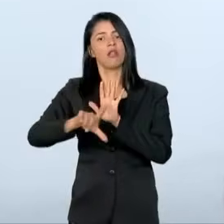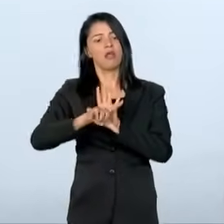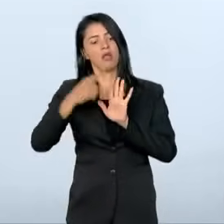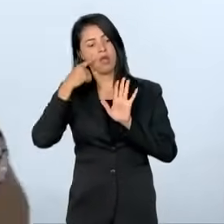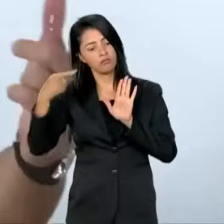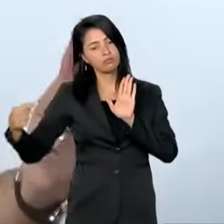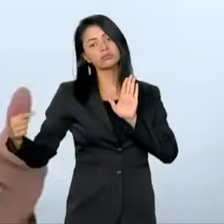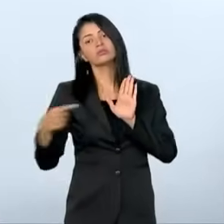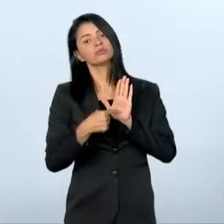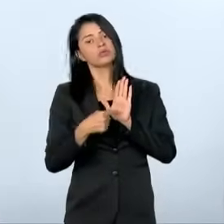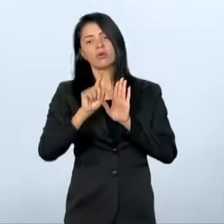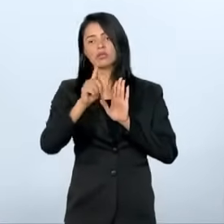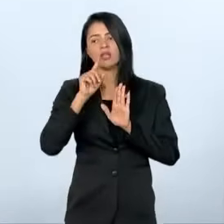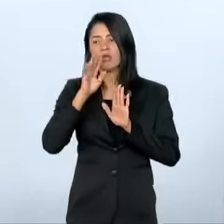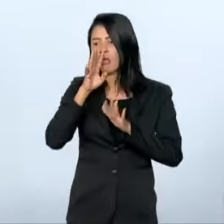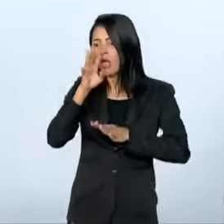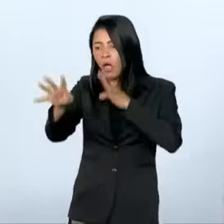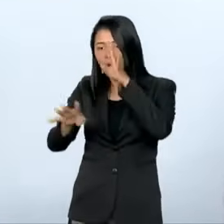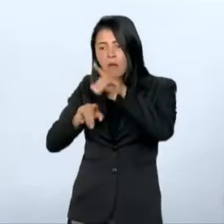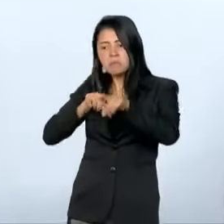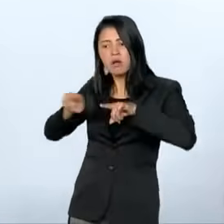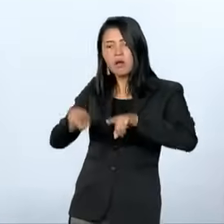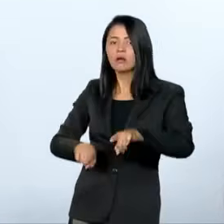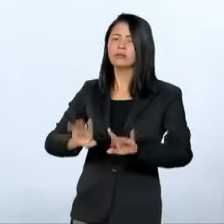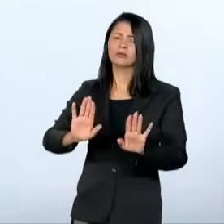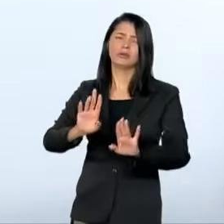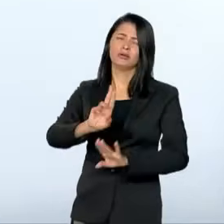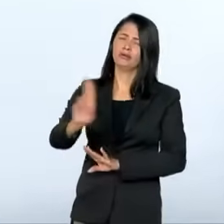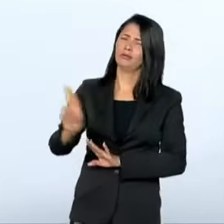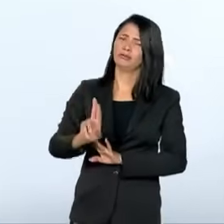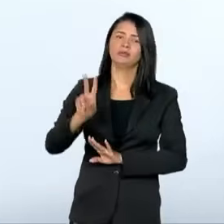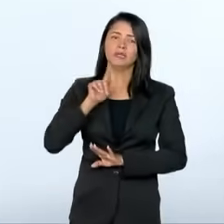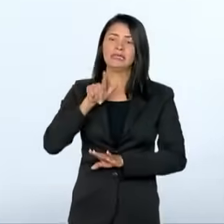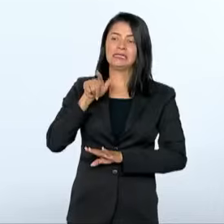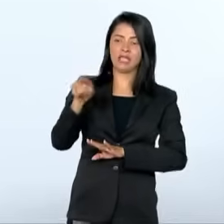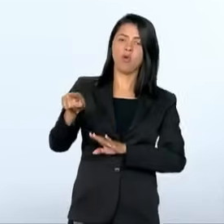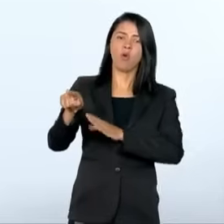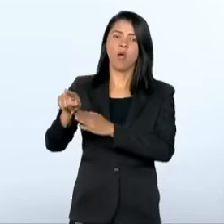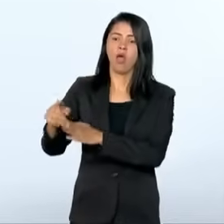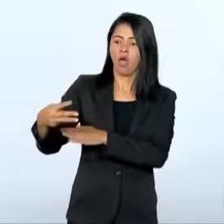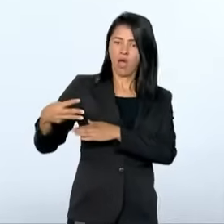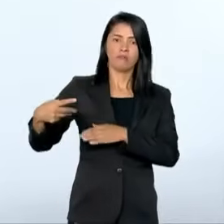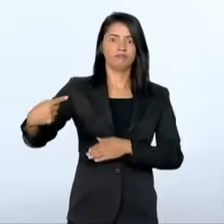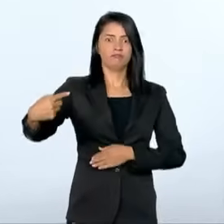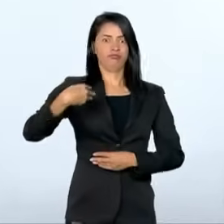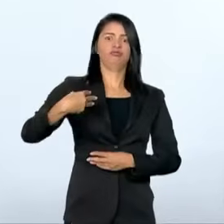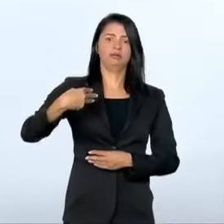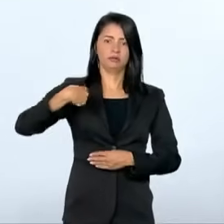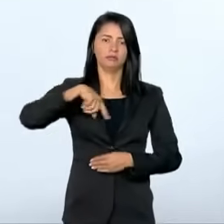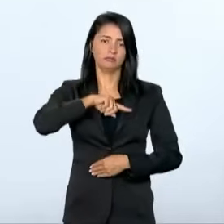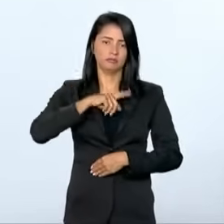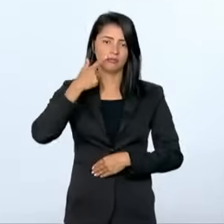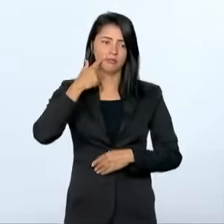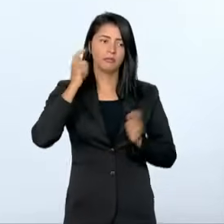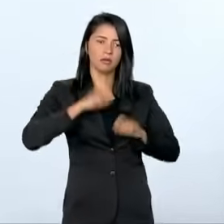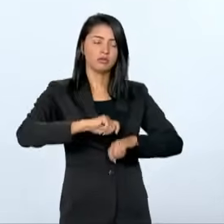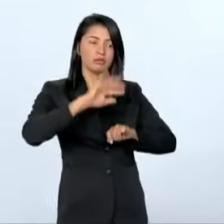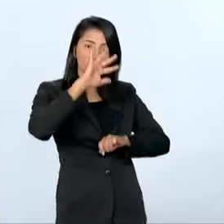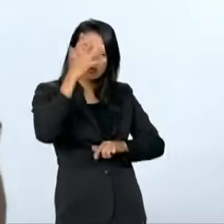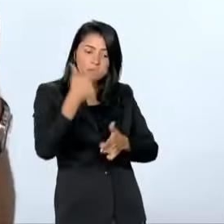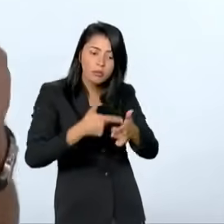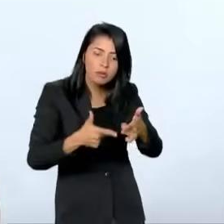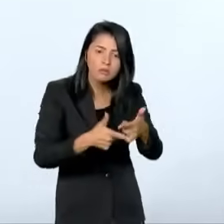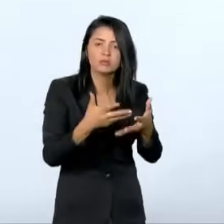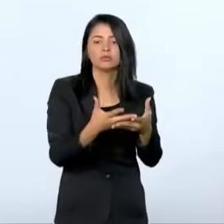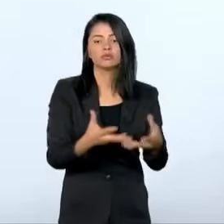legislação, sem apontar dedos. Quando a gente aponta um, tem 3 ou 4 na nossa direção, para que nós solucionemos isso.